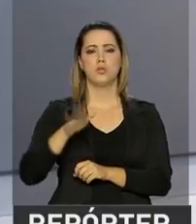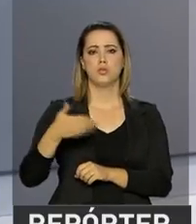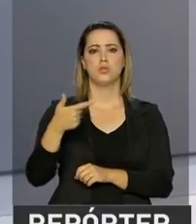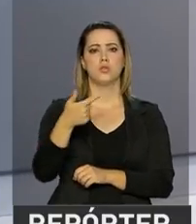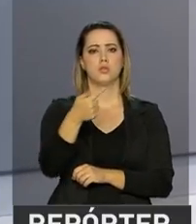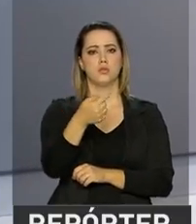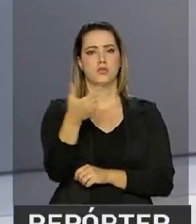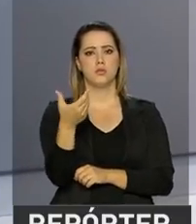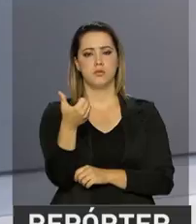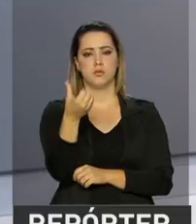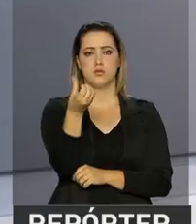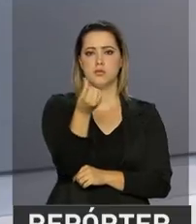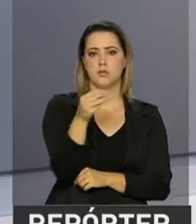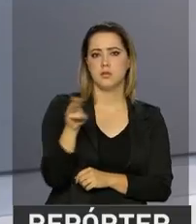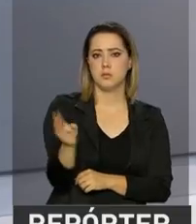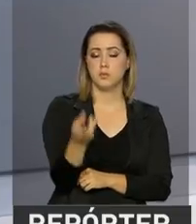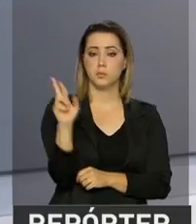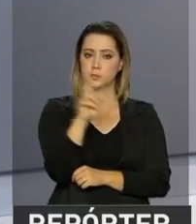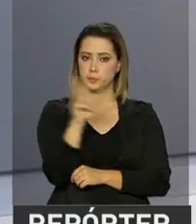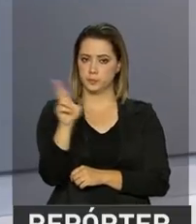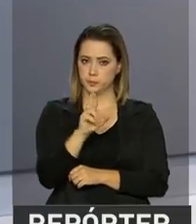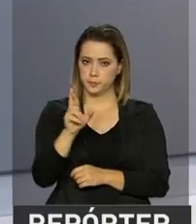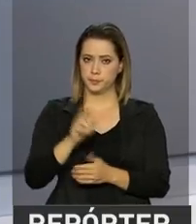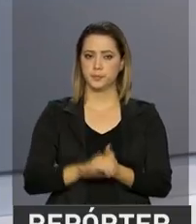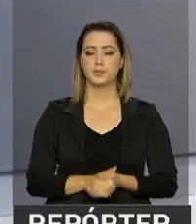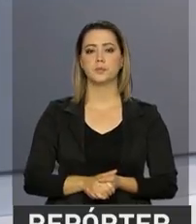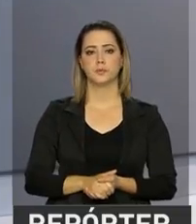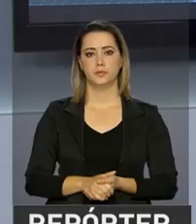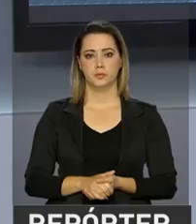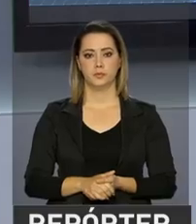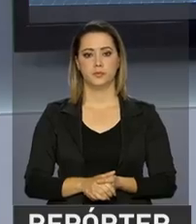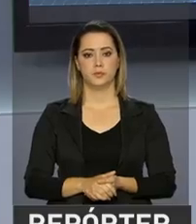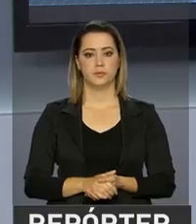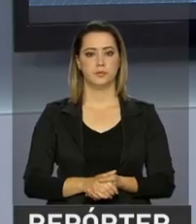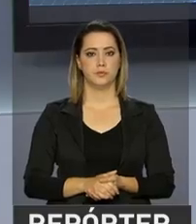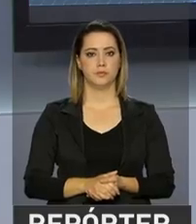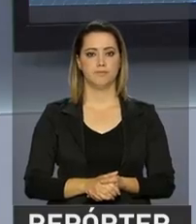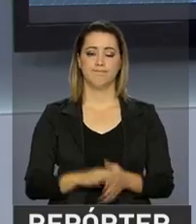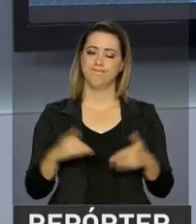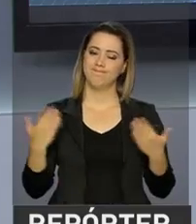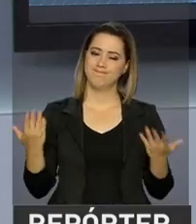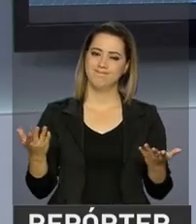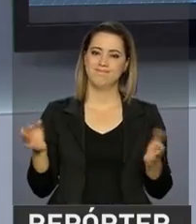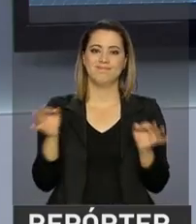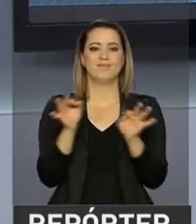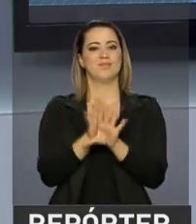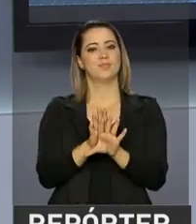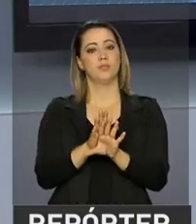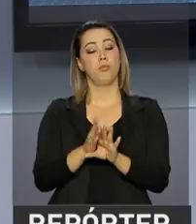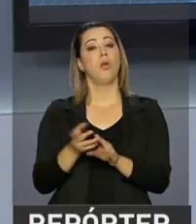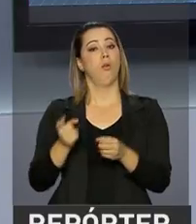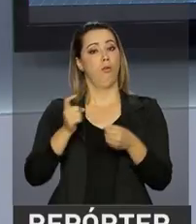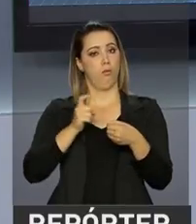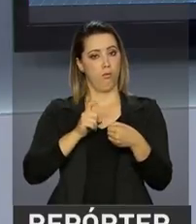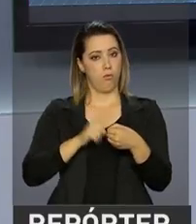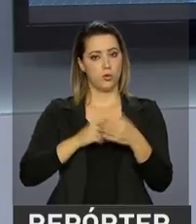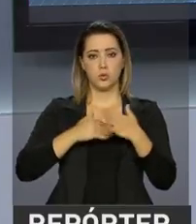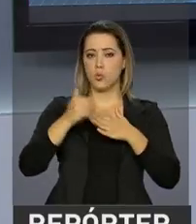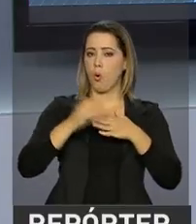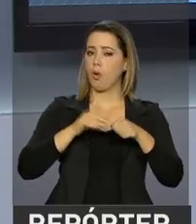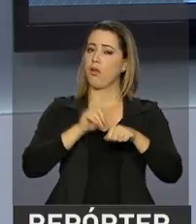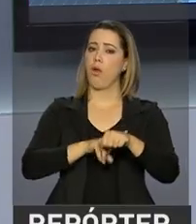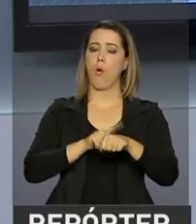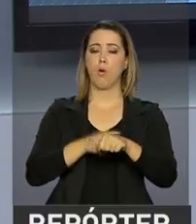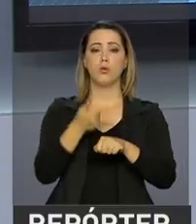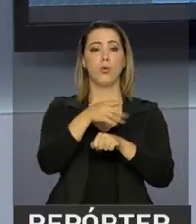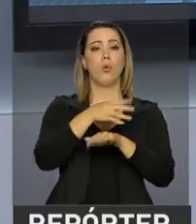recuperado chega a 716 milhões de reais. O repórter NBR fica por aqui. Voltamos a qualquer momento